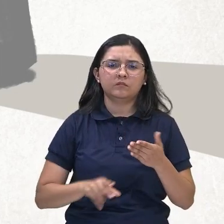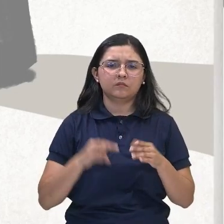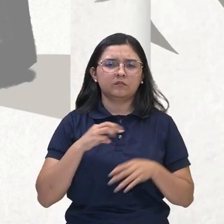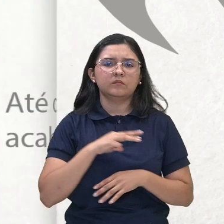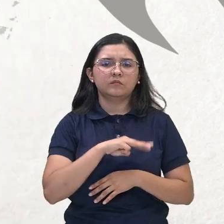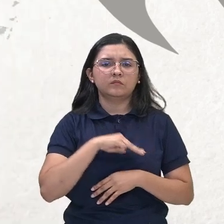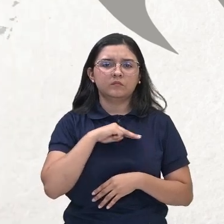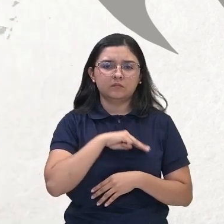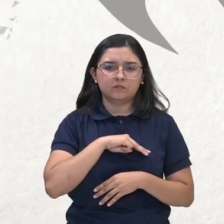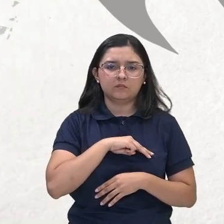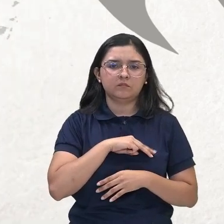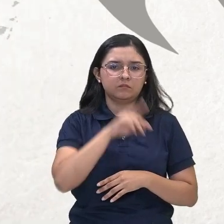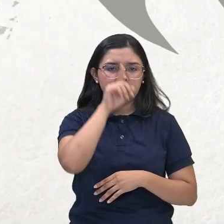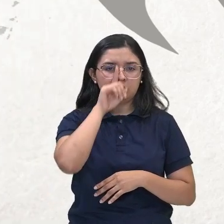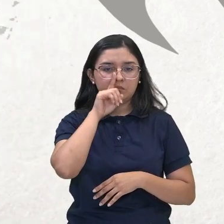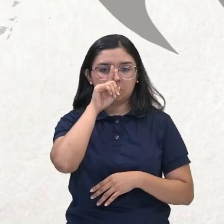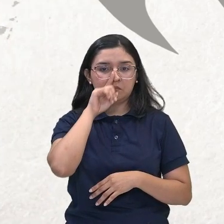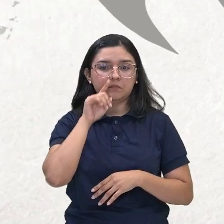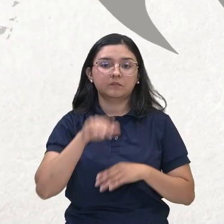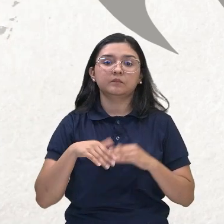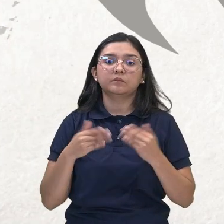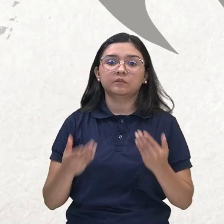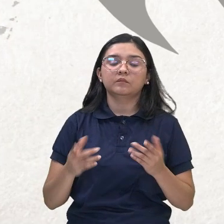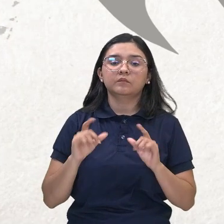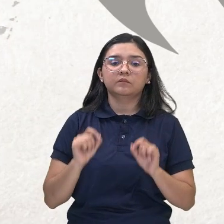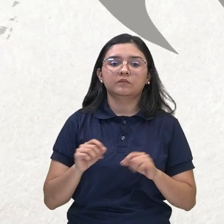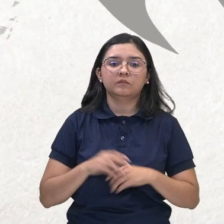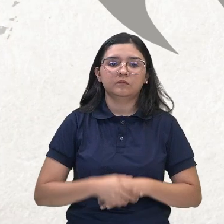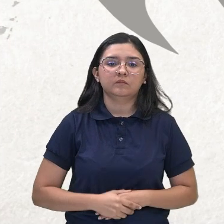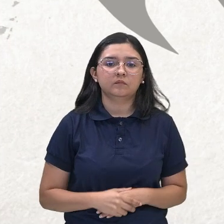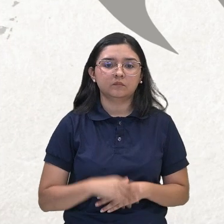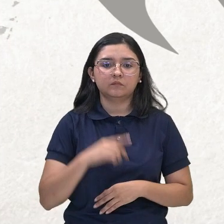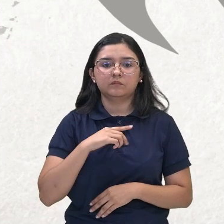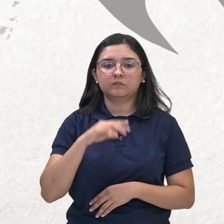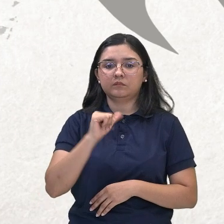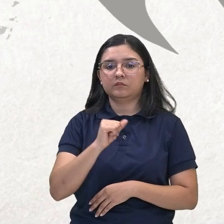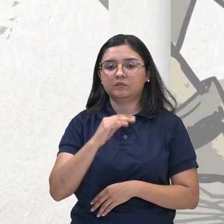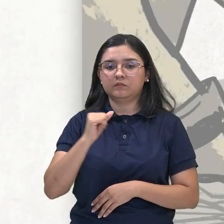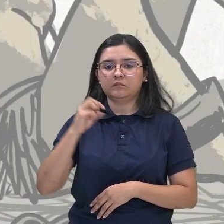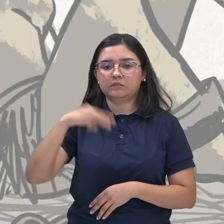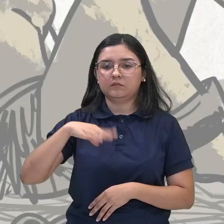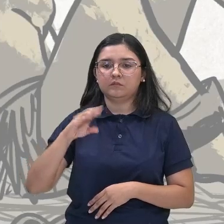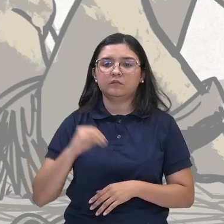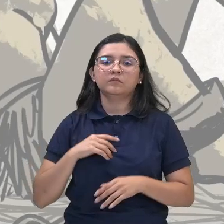perigosas. Até que Cacambo acaba sendo capturado.